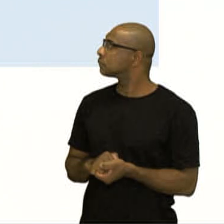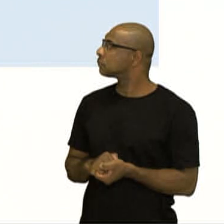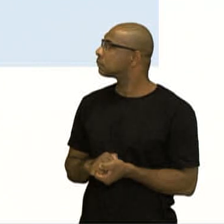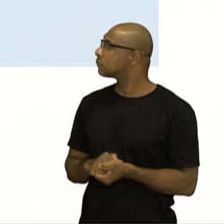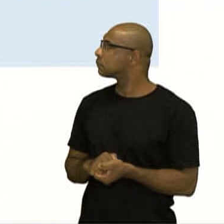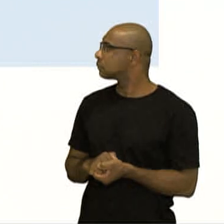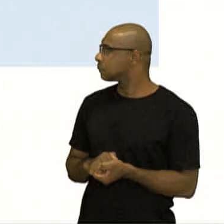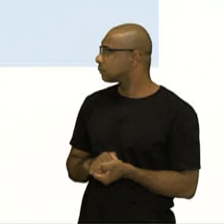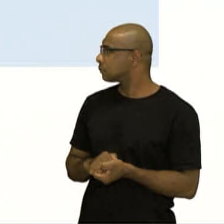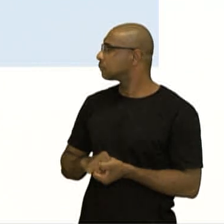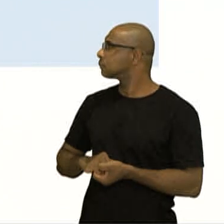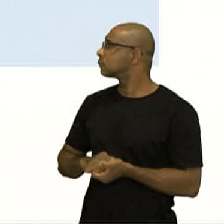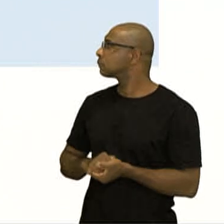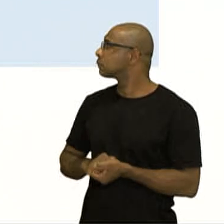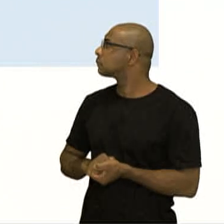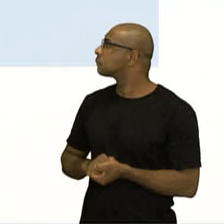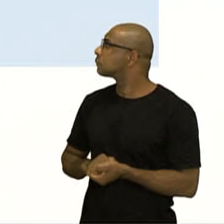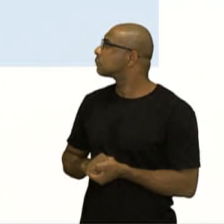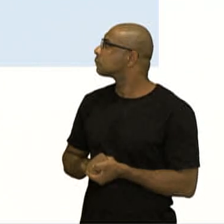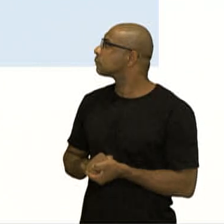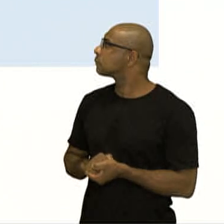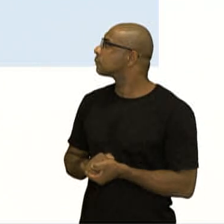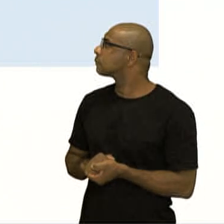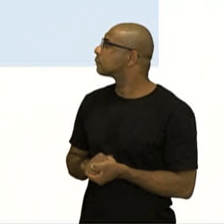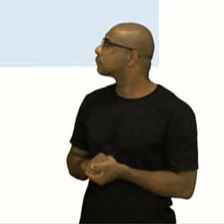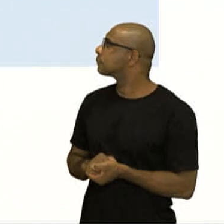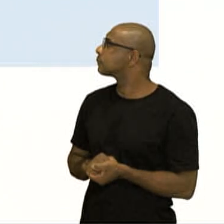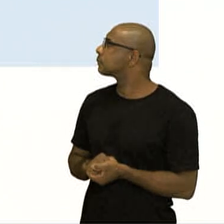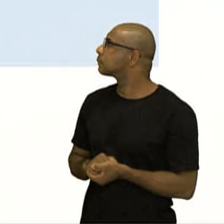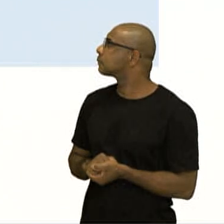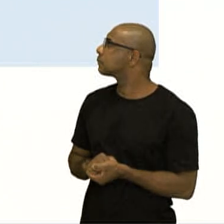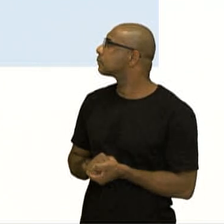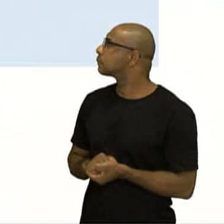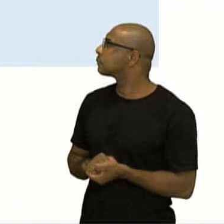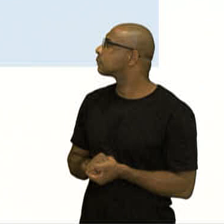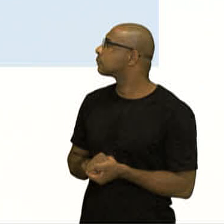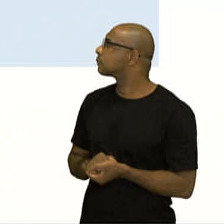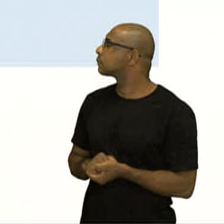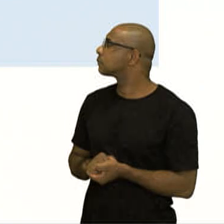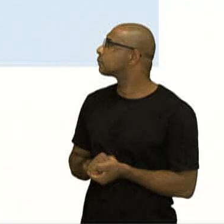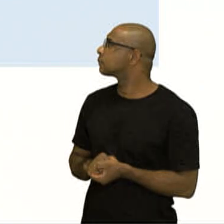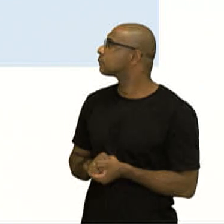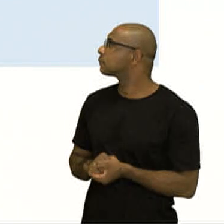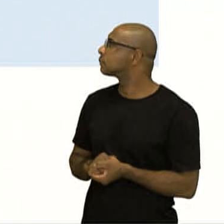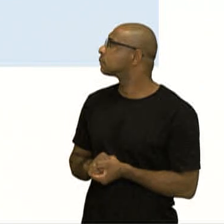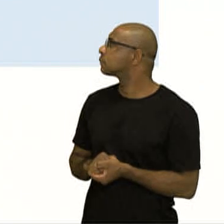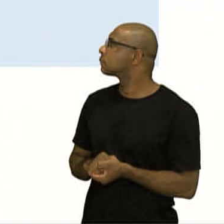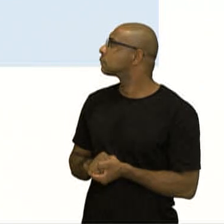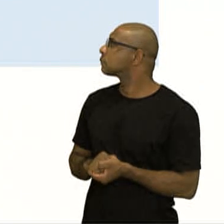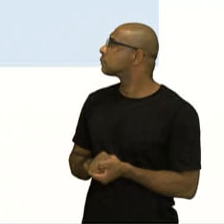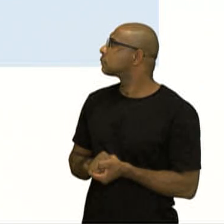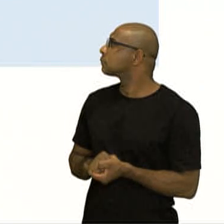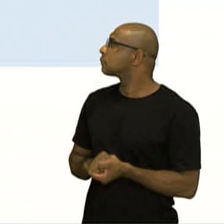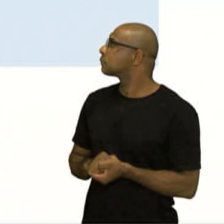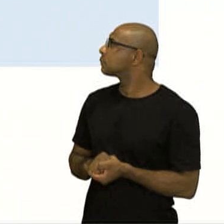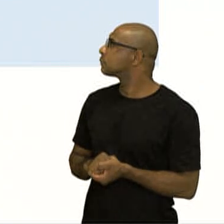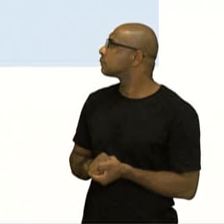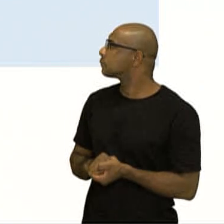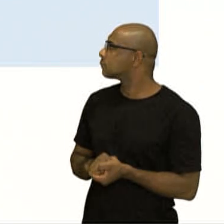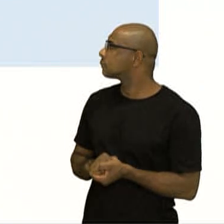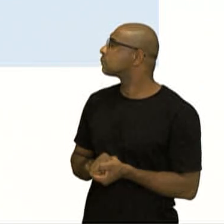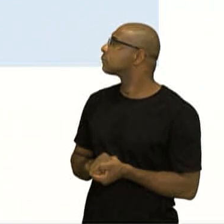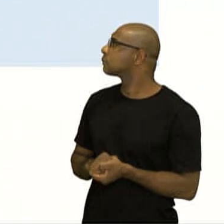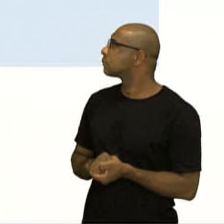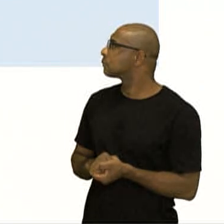broad access to information from different and multiple sources within a democratic environment